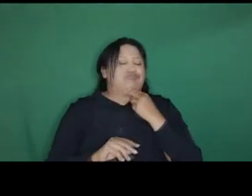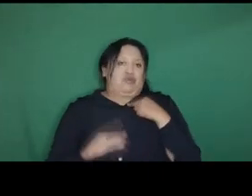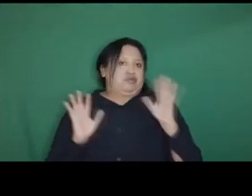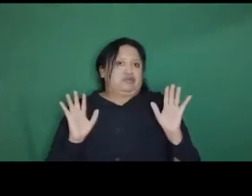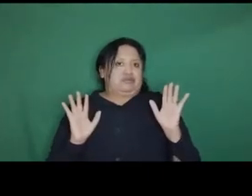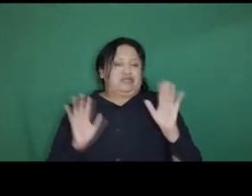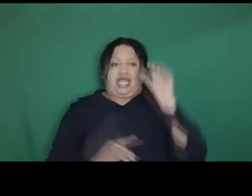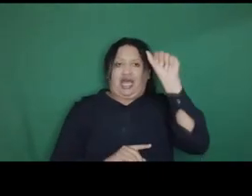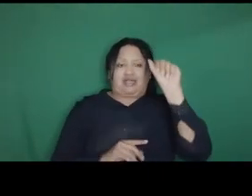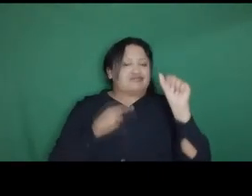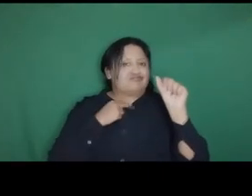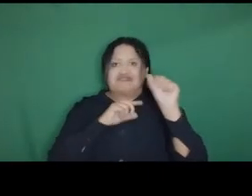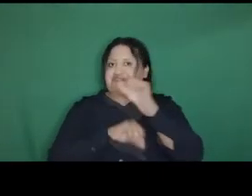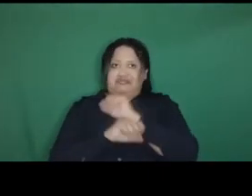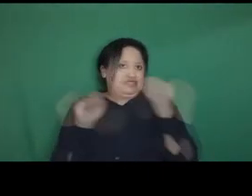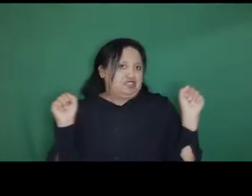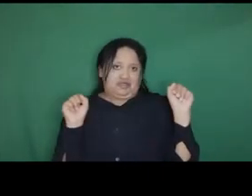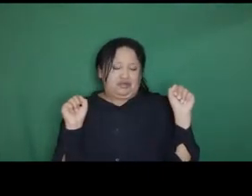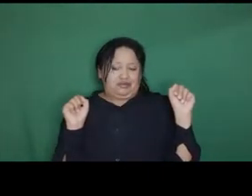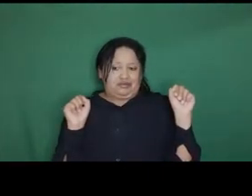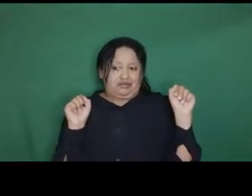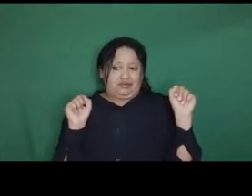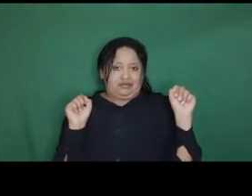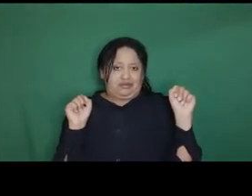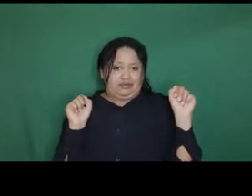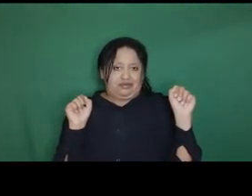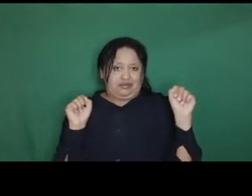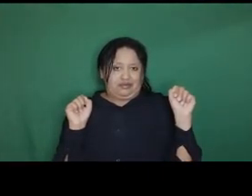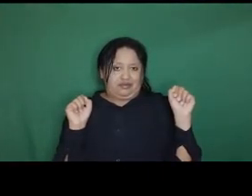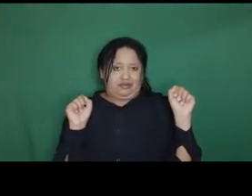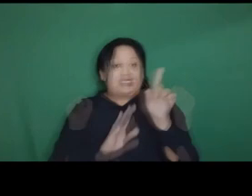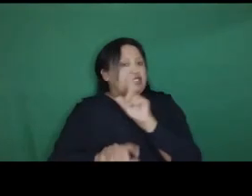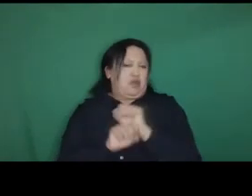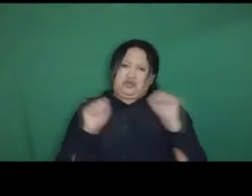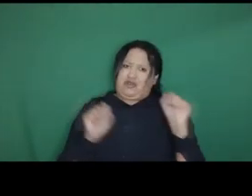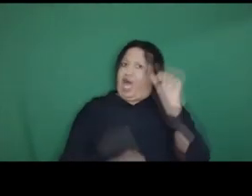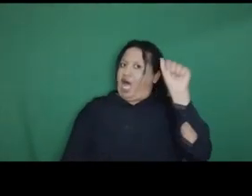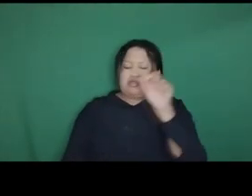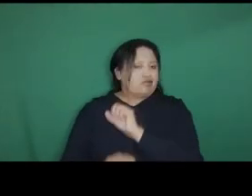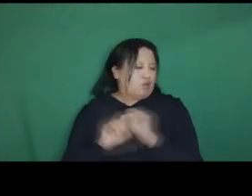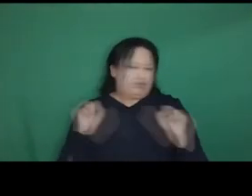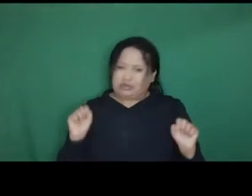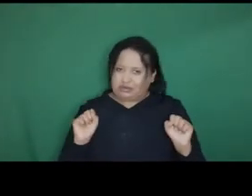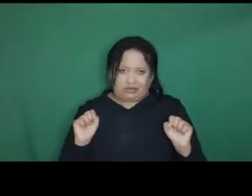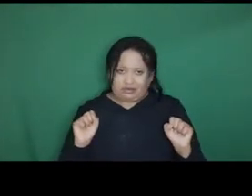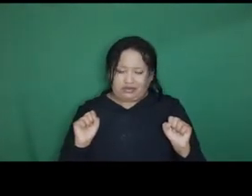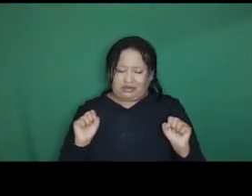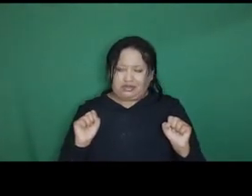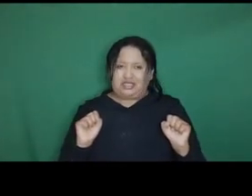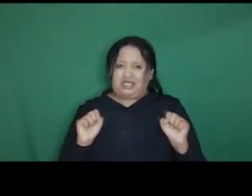possível então a gente já sabe que há não é possível né porque traz hierarquia traz indivíduo que não é foco da abordagem de Marx né